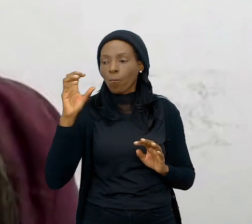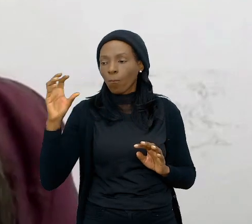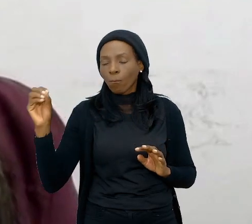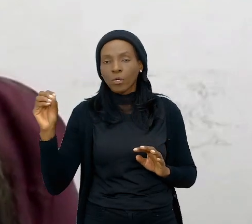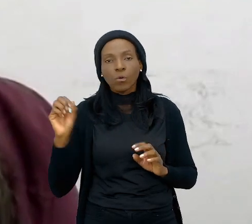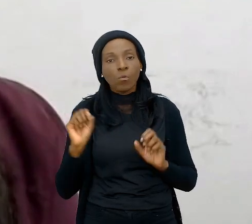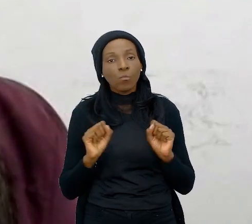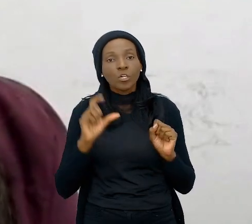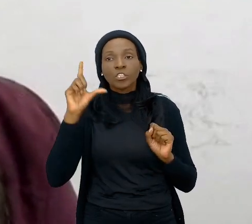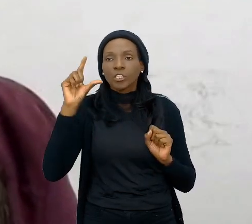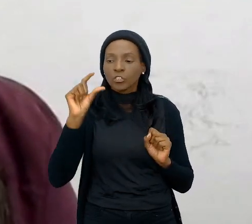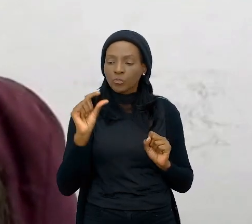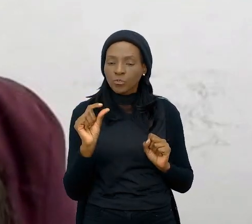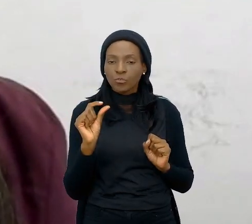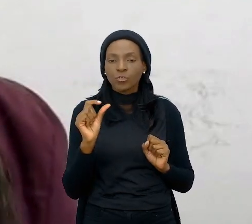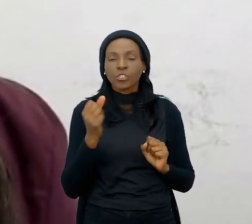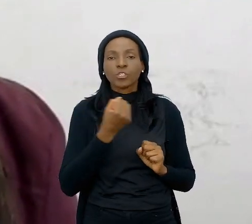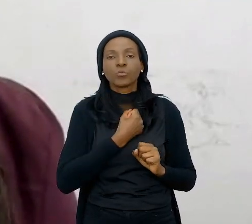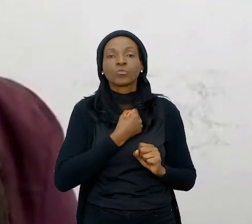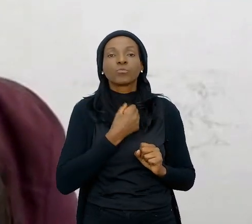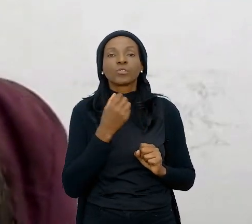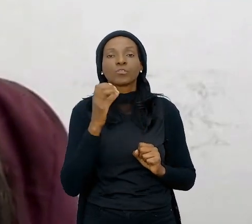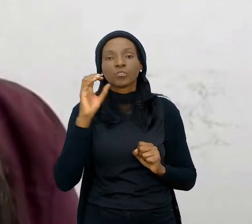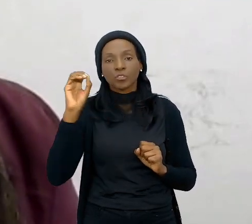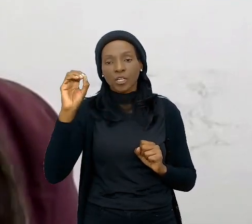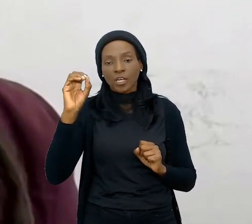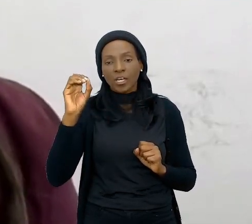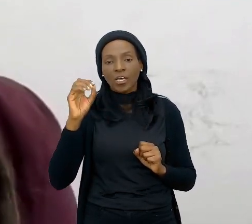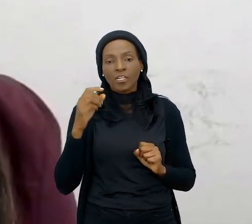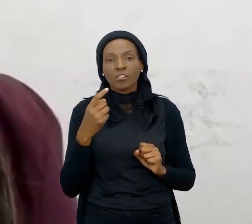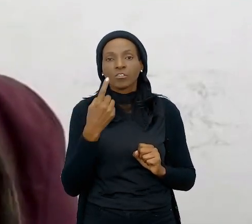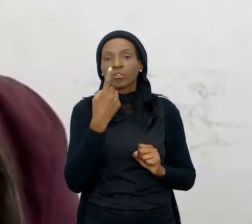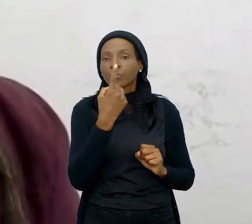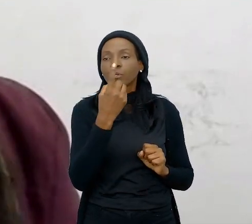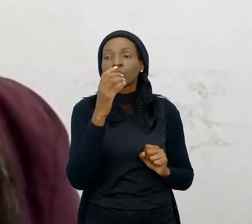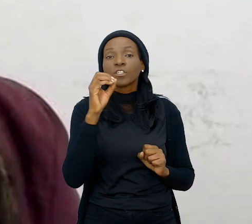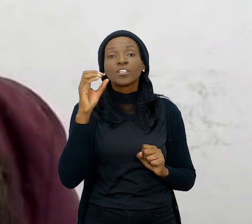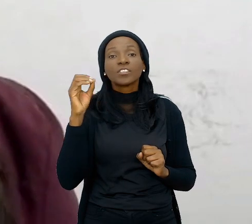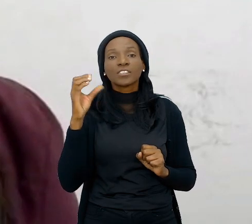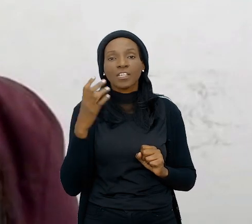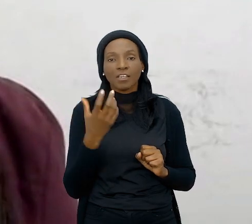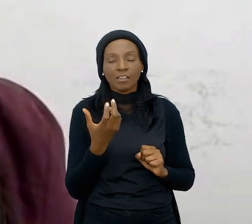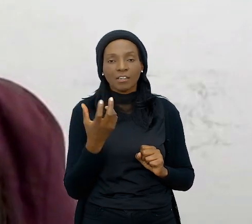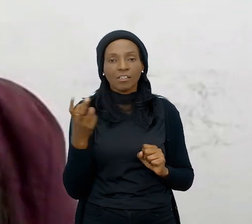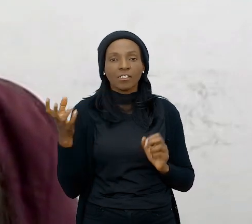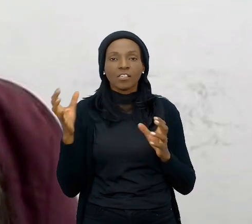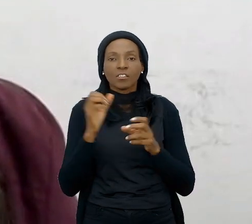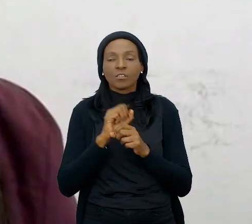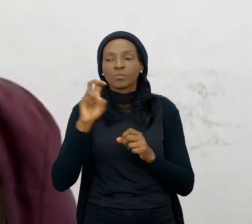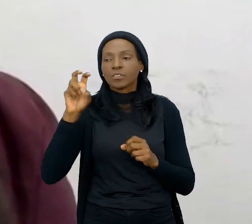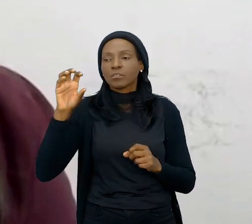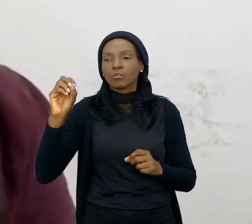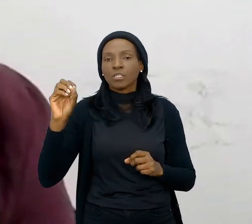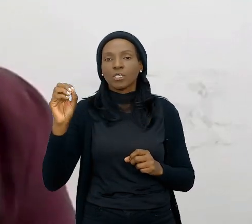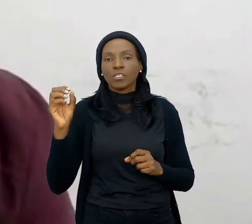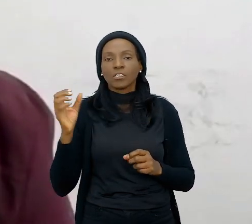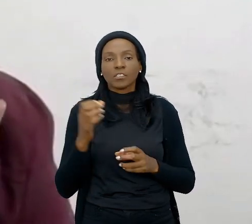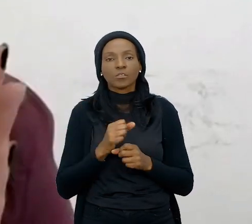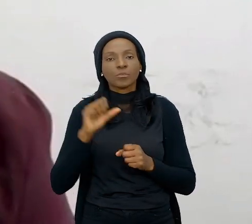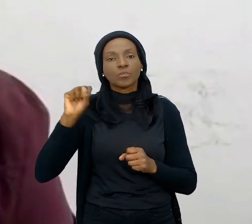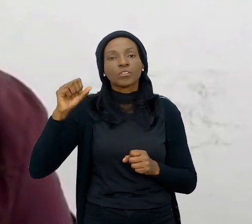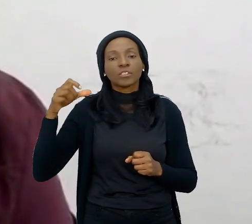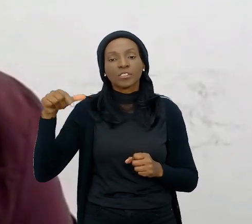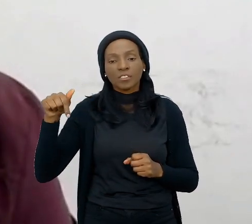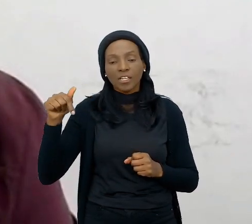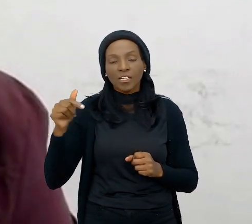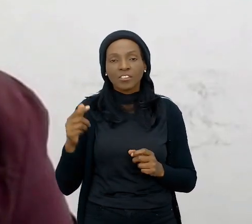a quantidade ali de números zeros, representar com o 100, com o 50, com o 87. E a tendência é